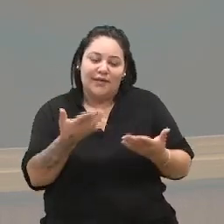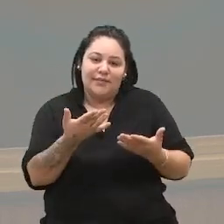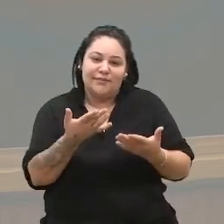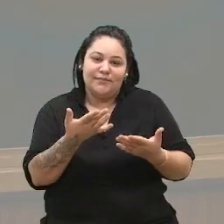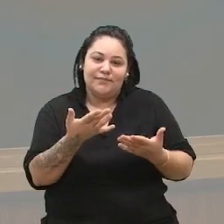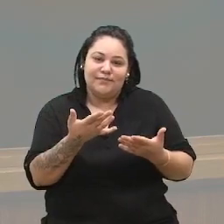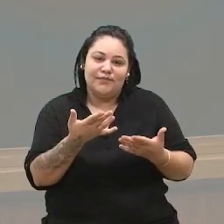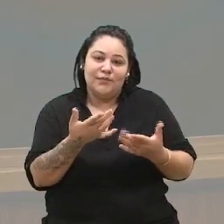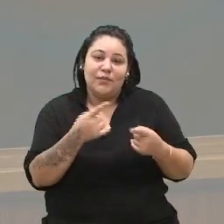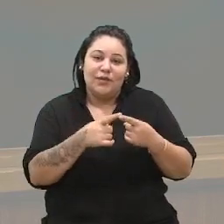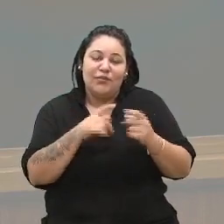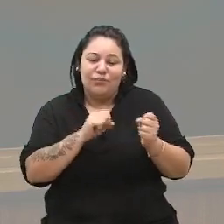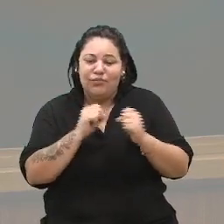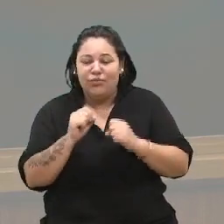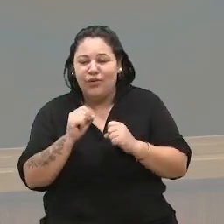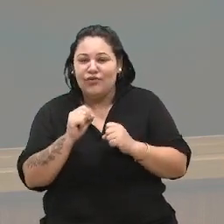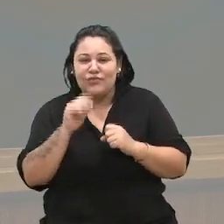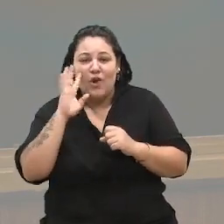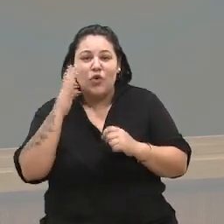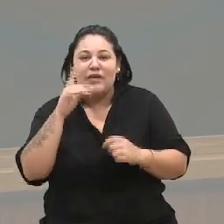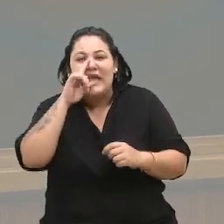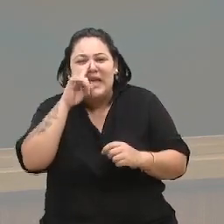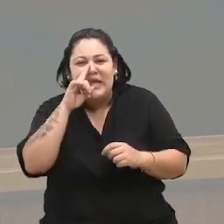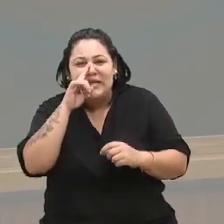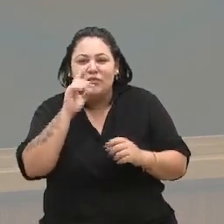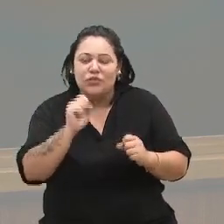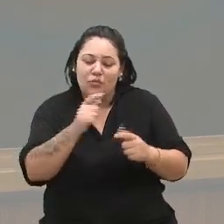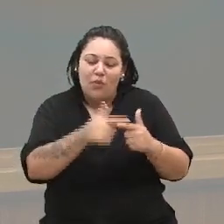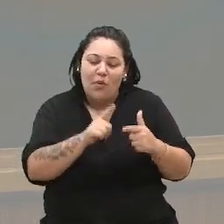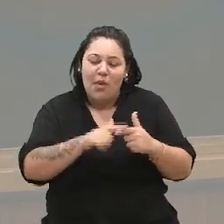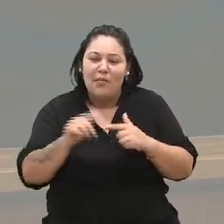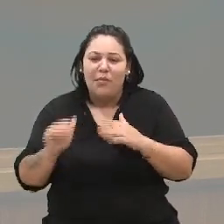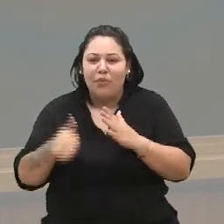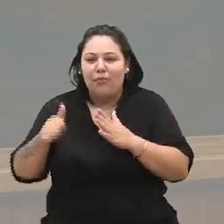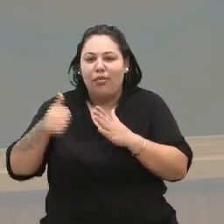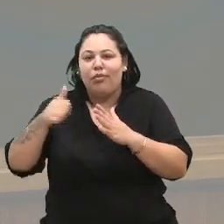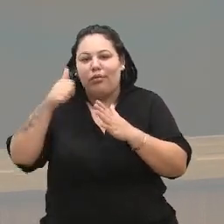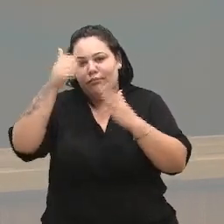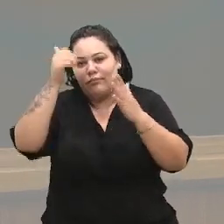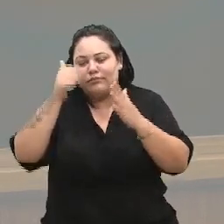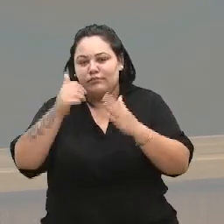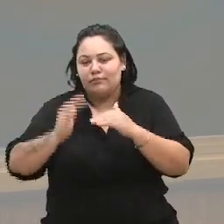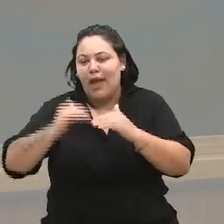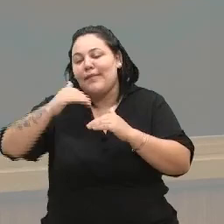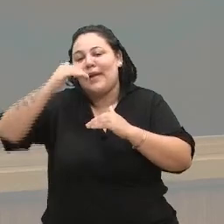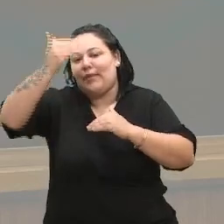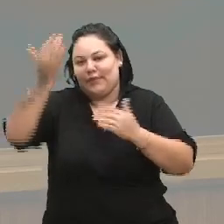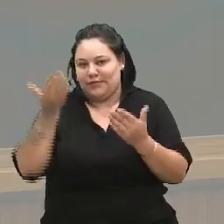de estar aí com problemas que possam se agravar cada vez mais.